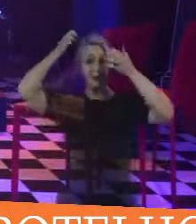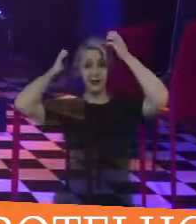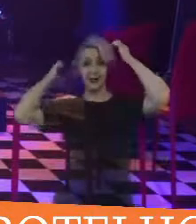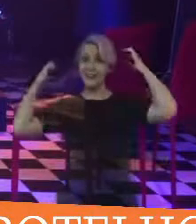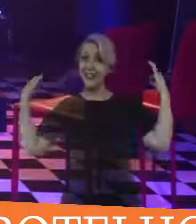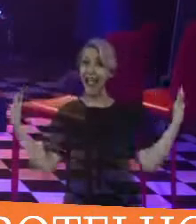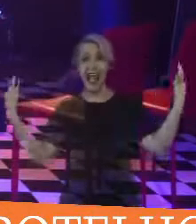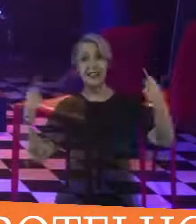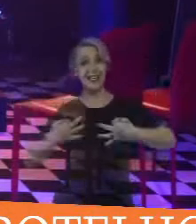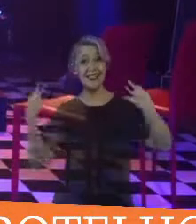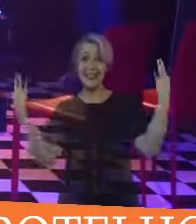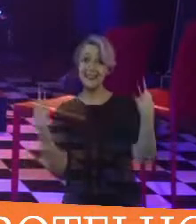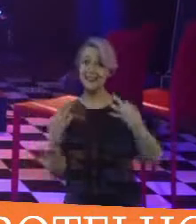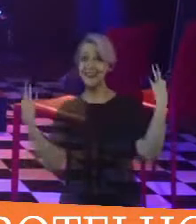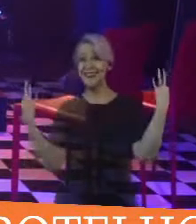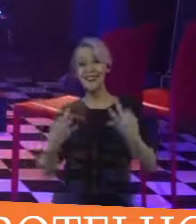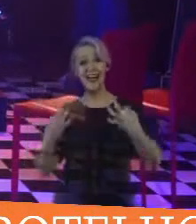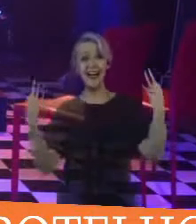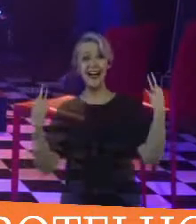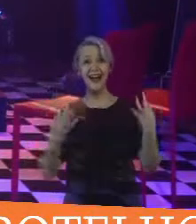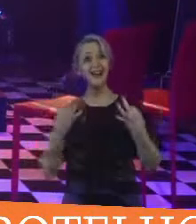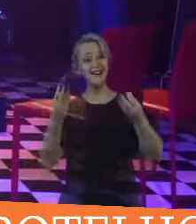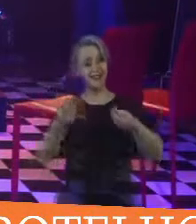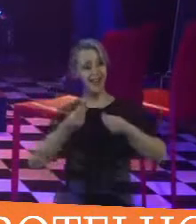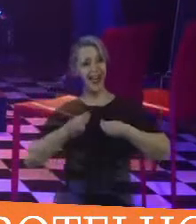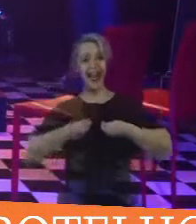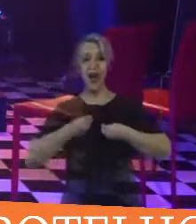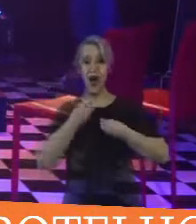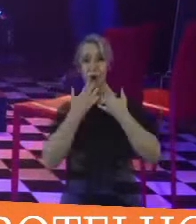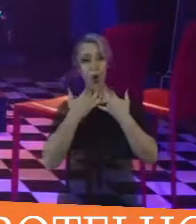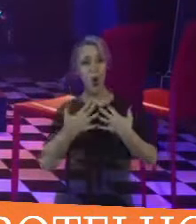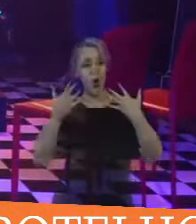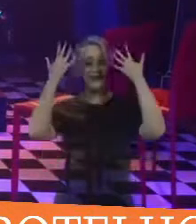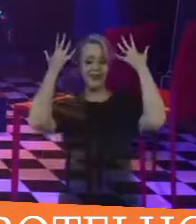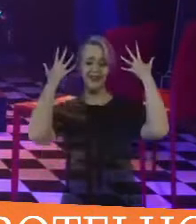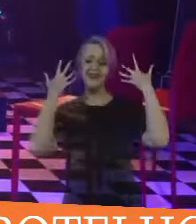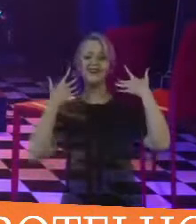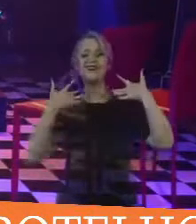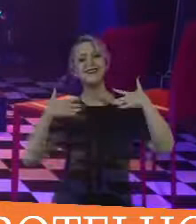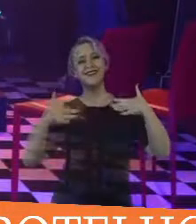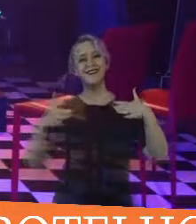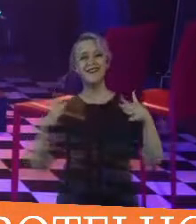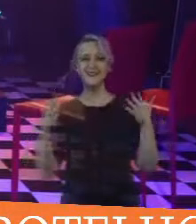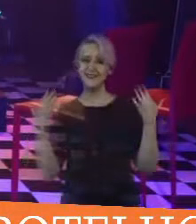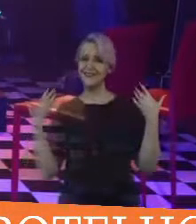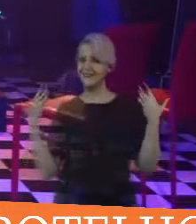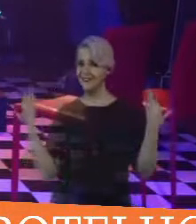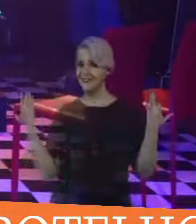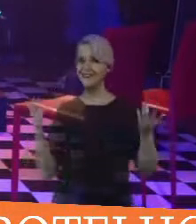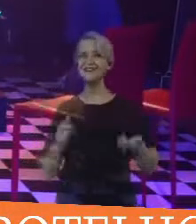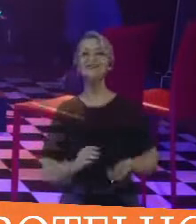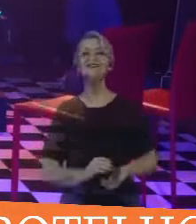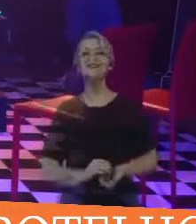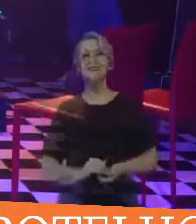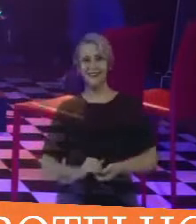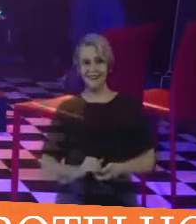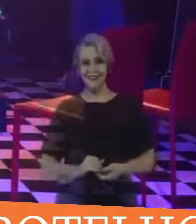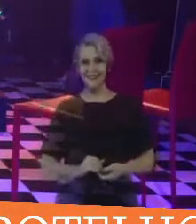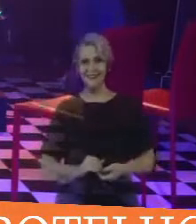Loção brilhante é sensacional. Devolve aos seus cabelos a cor natural.